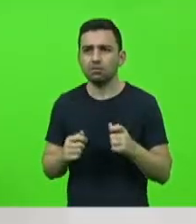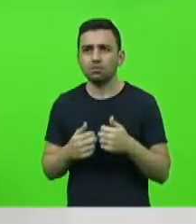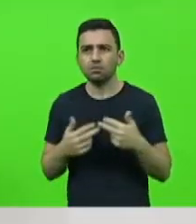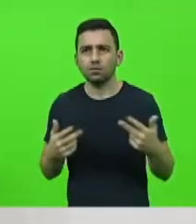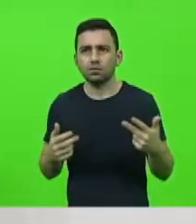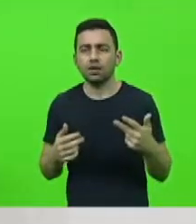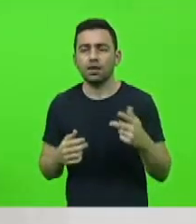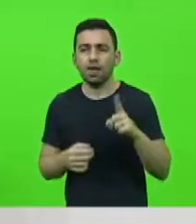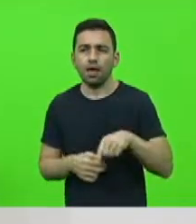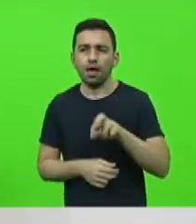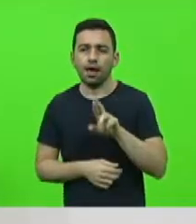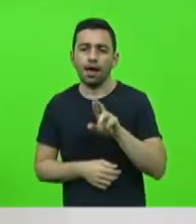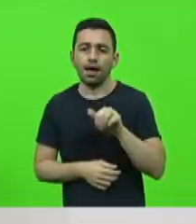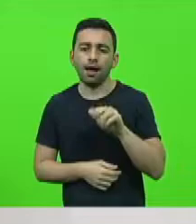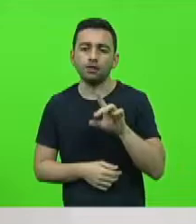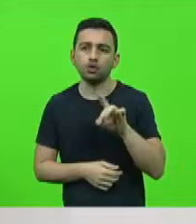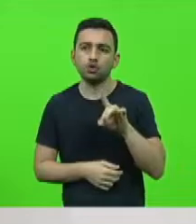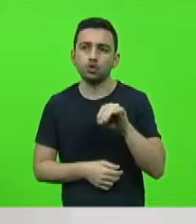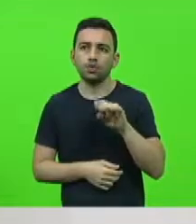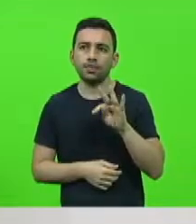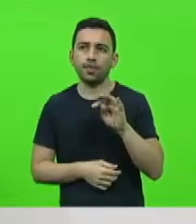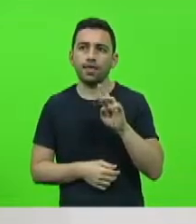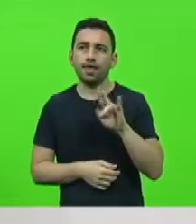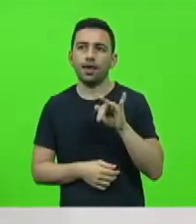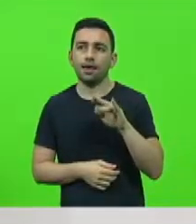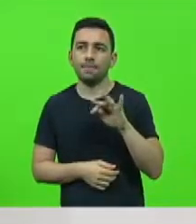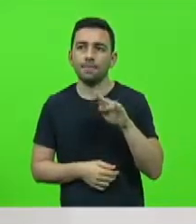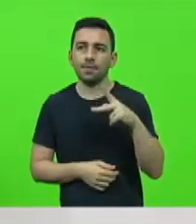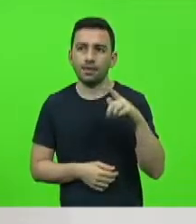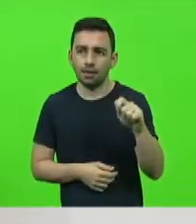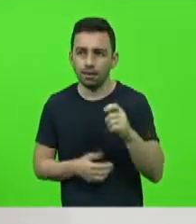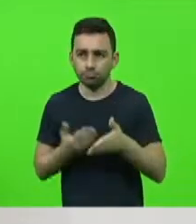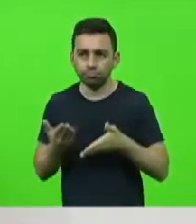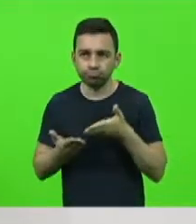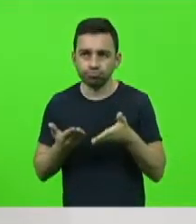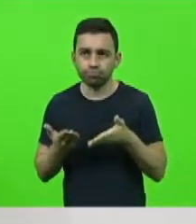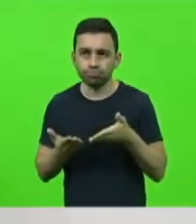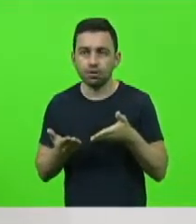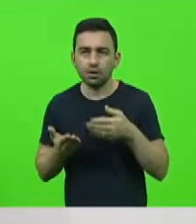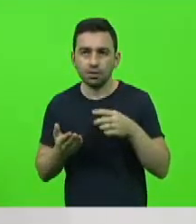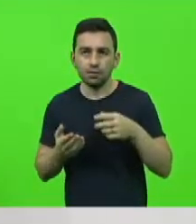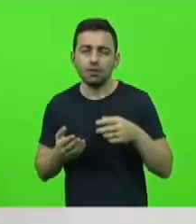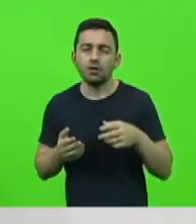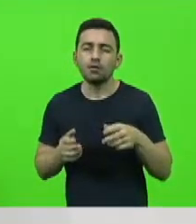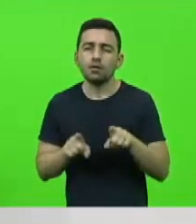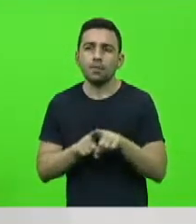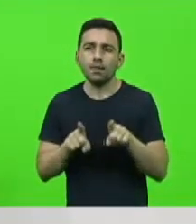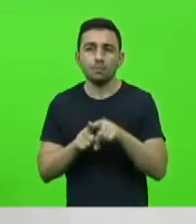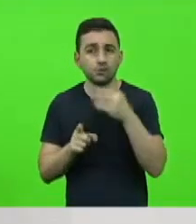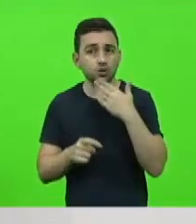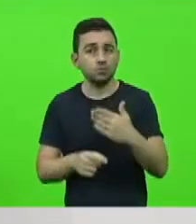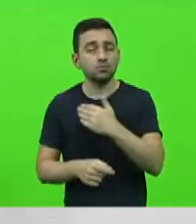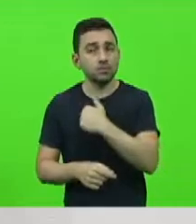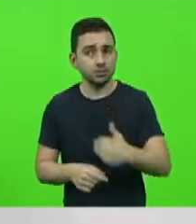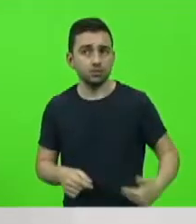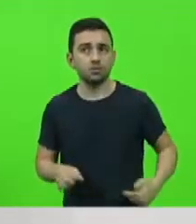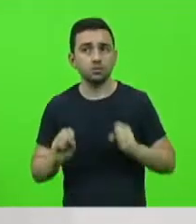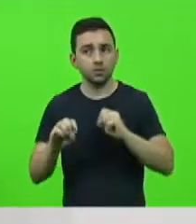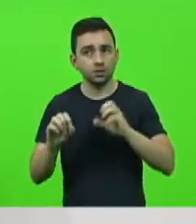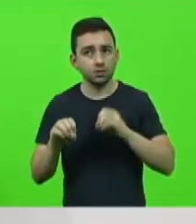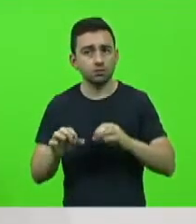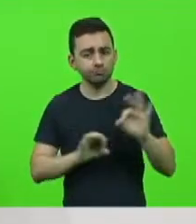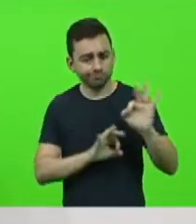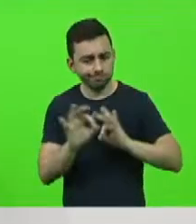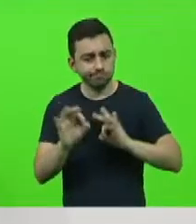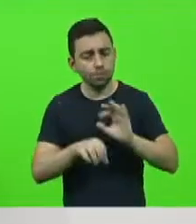radioterapia no hospital em São Miguel do Oeste. E também solicitamos ao ministro de Educação que viabilize a implantação do curso